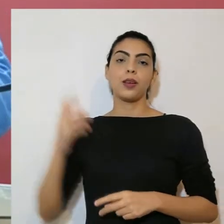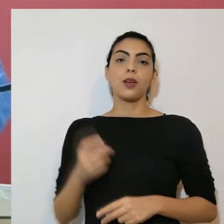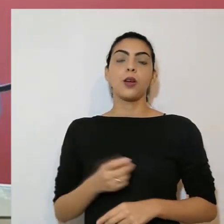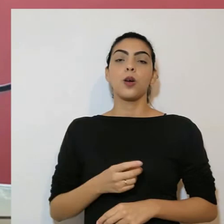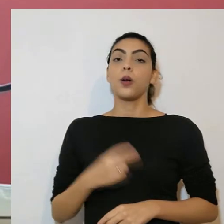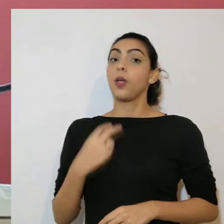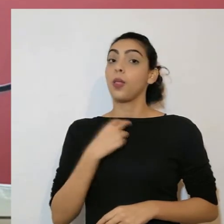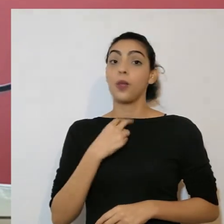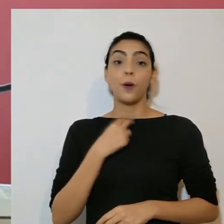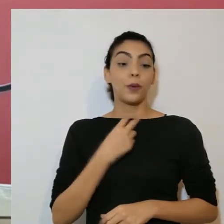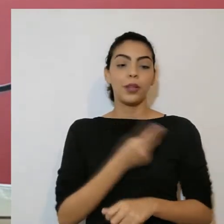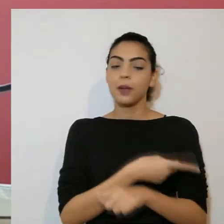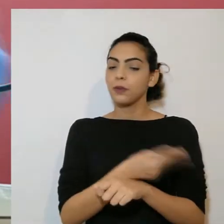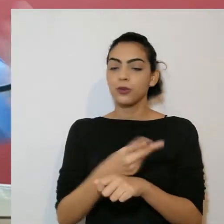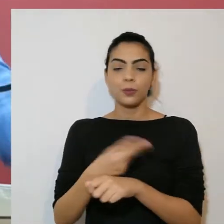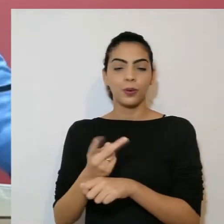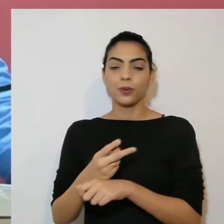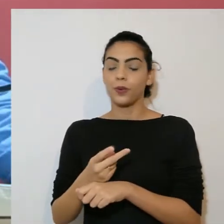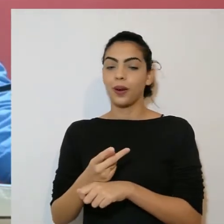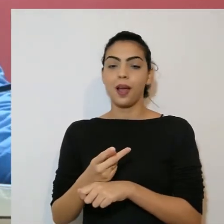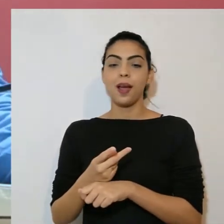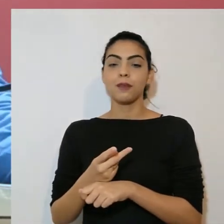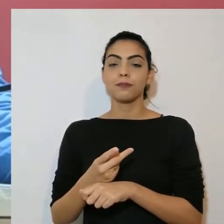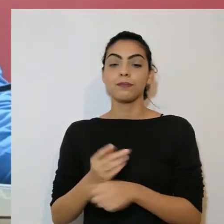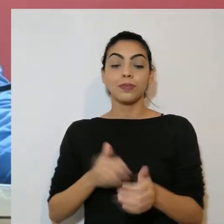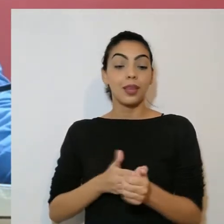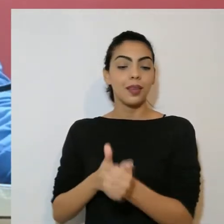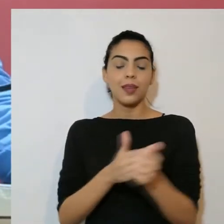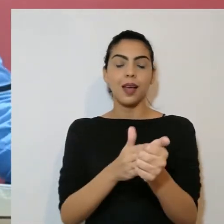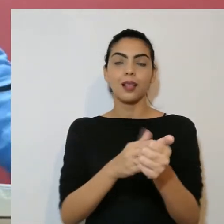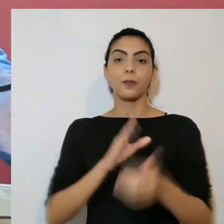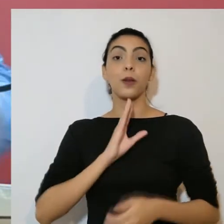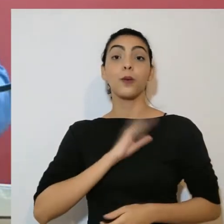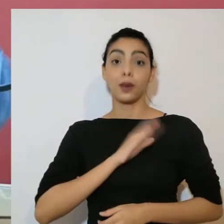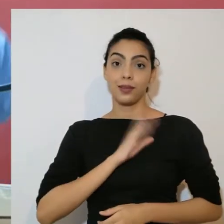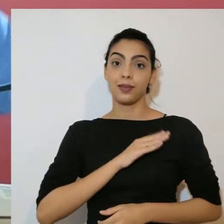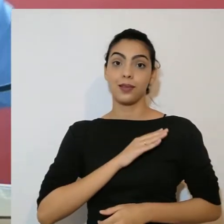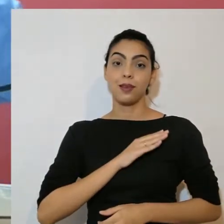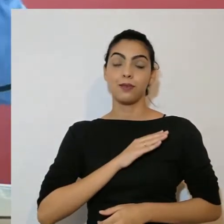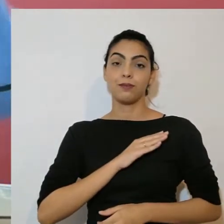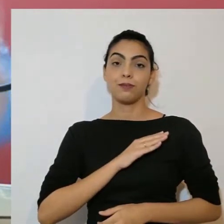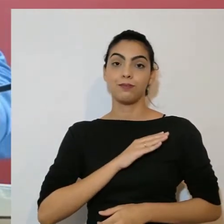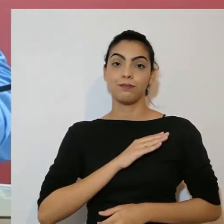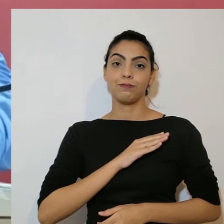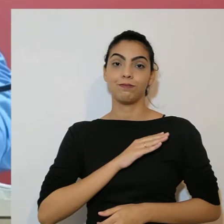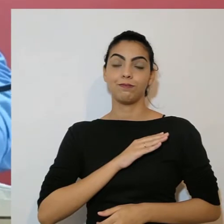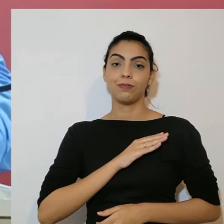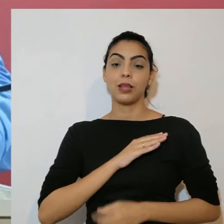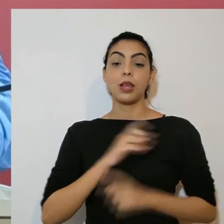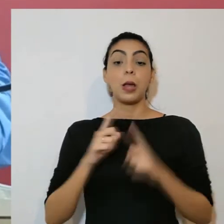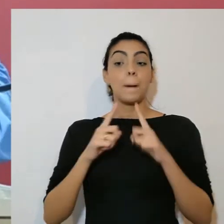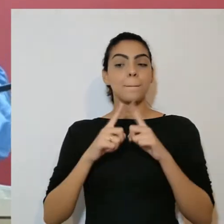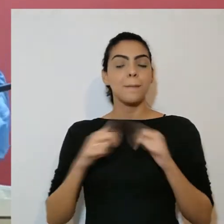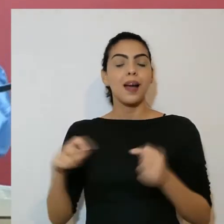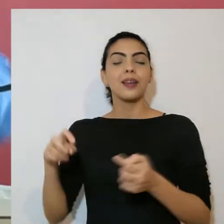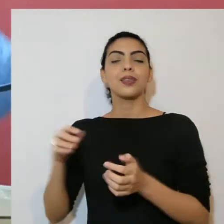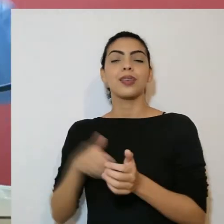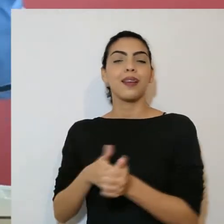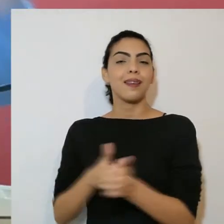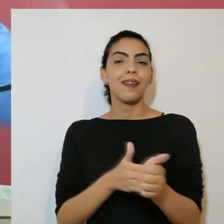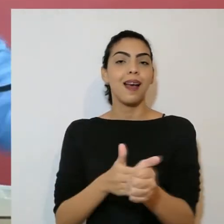ser guiada somente pelos meus olhos, pelo meu coração, mas é preciso ser guiada com